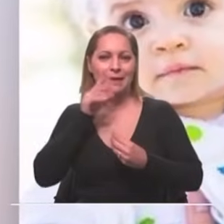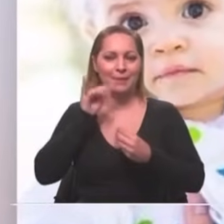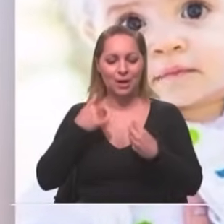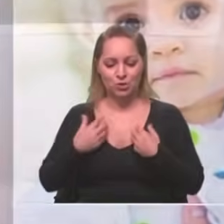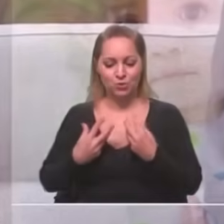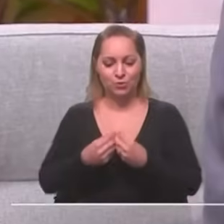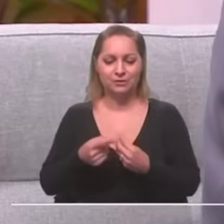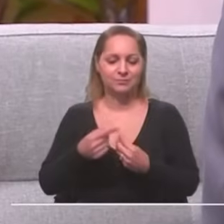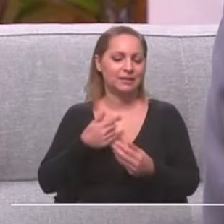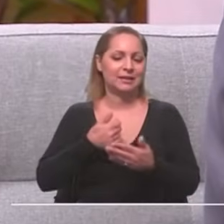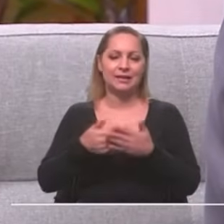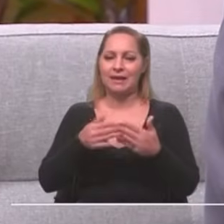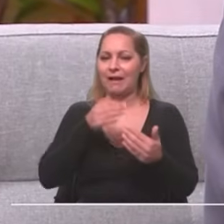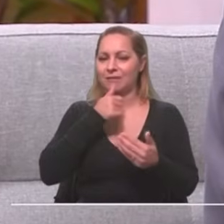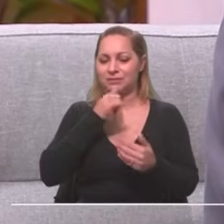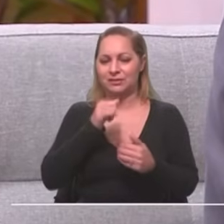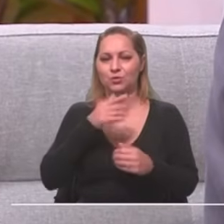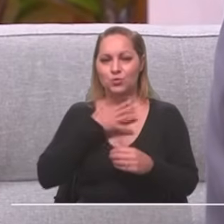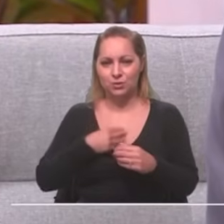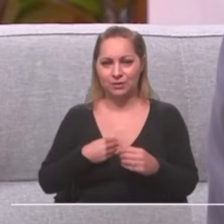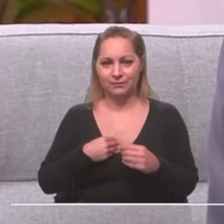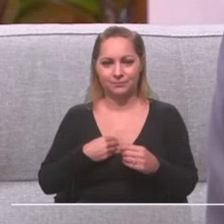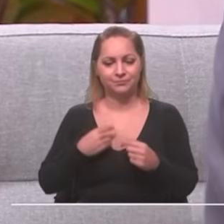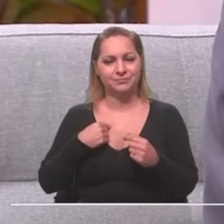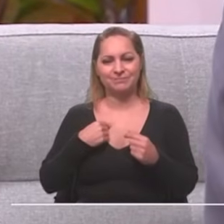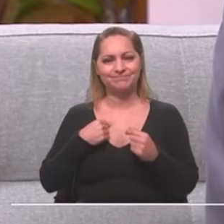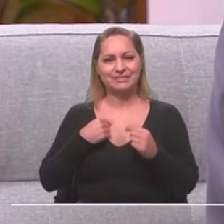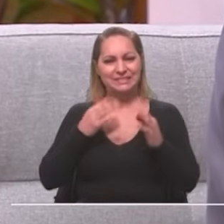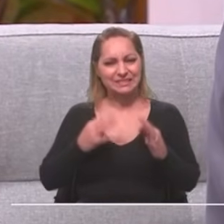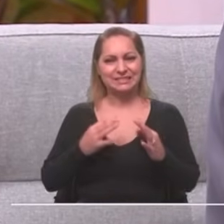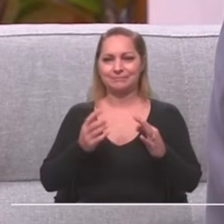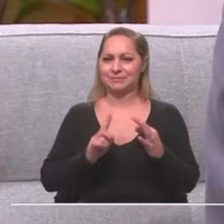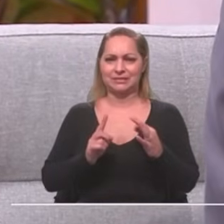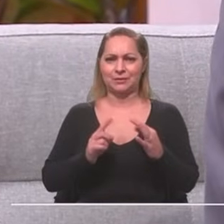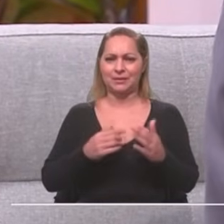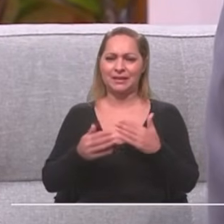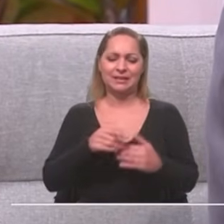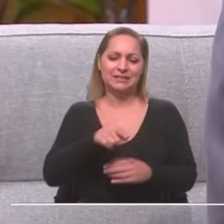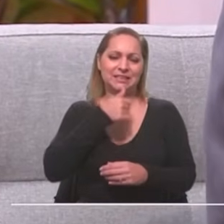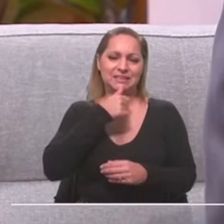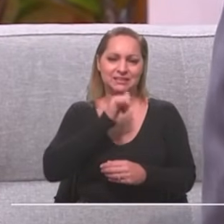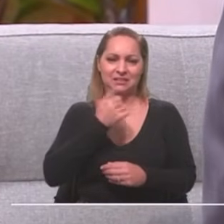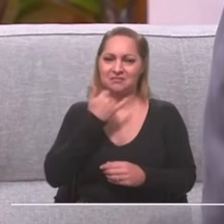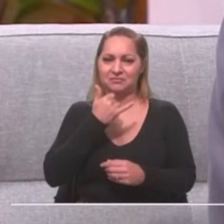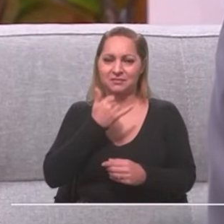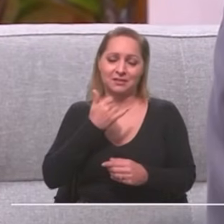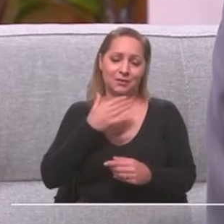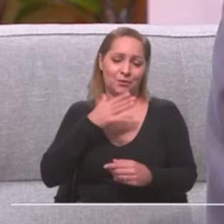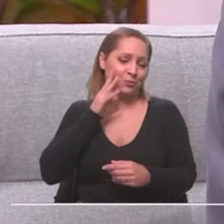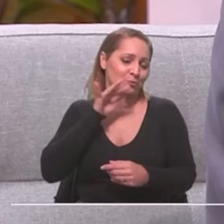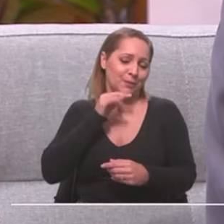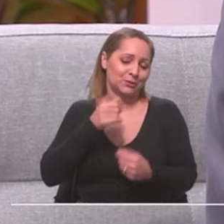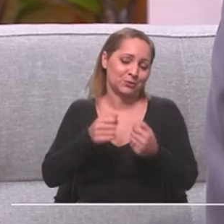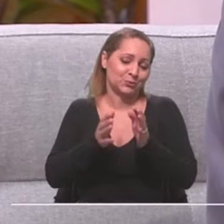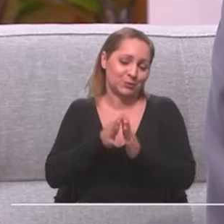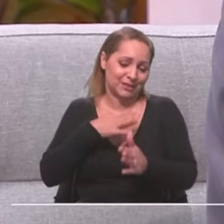eles quiserem seguir. Mas e gostava que eles seguissem? Não faço questão, é o que eles decidirem. Claro. Não faço questão. Desde que sejam felizes, é o que todos os pais querem, no